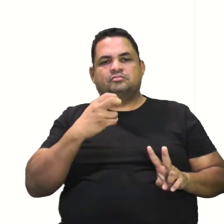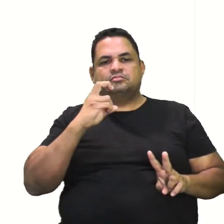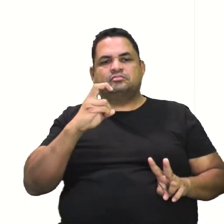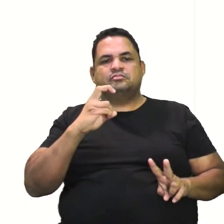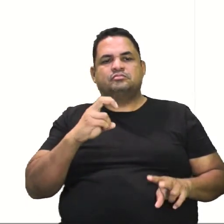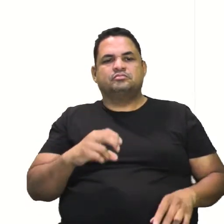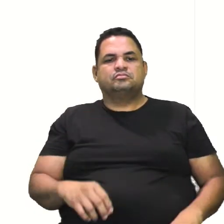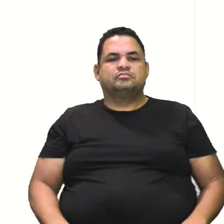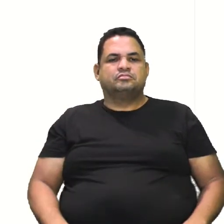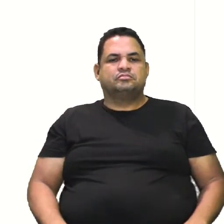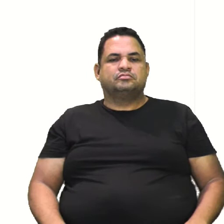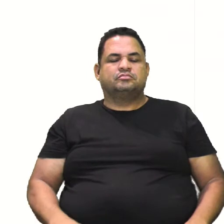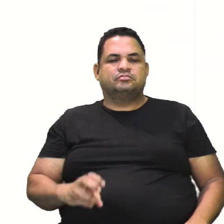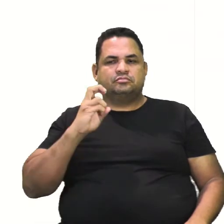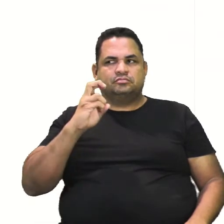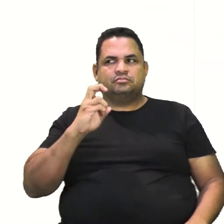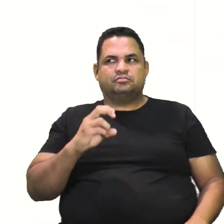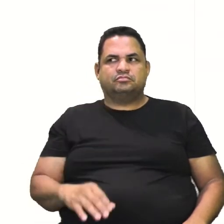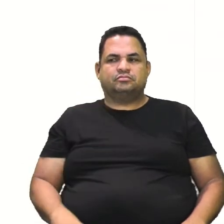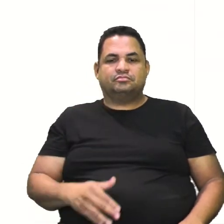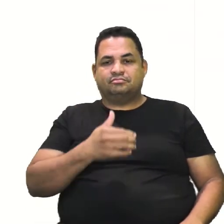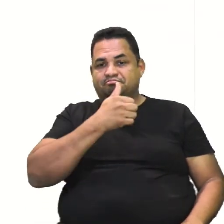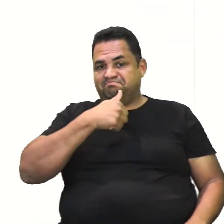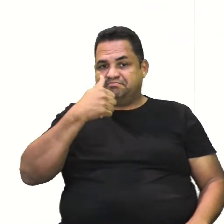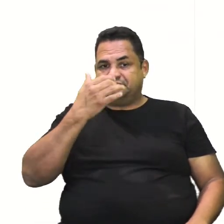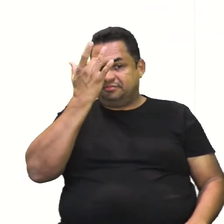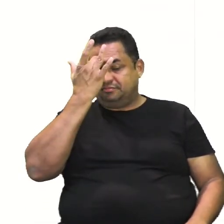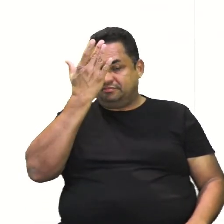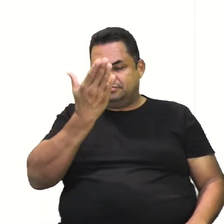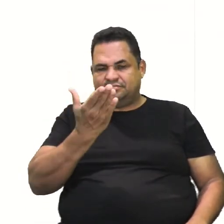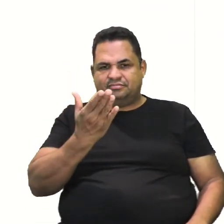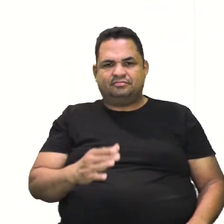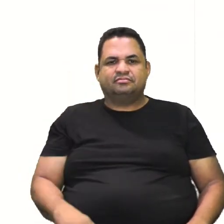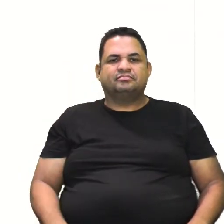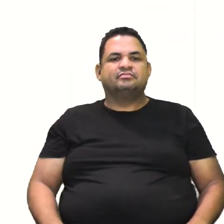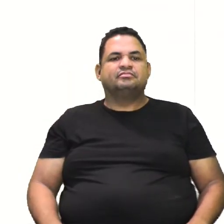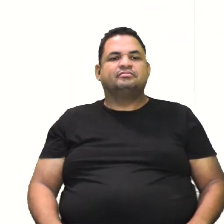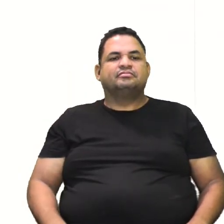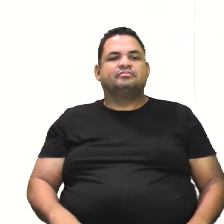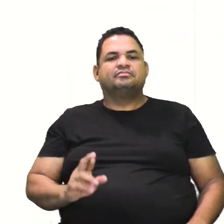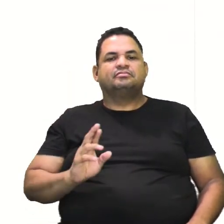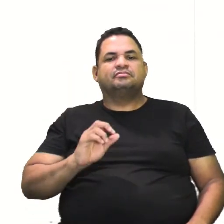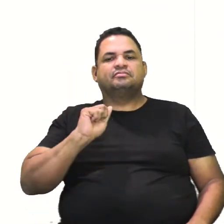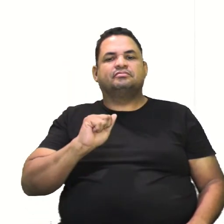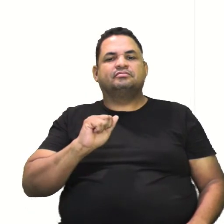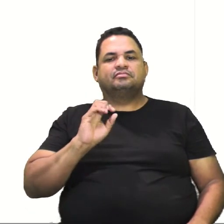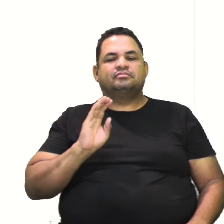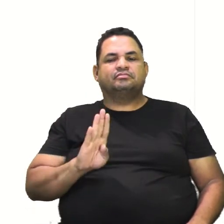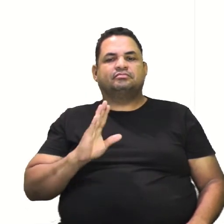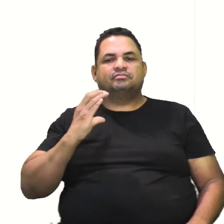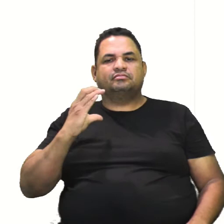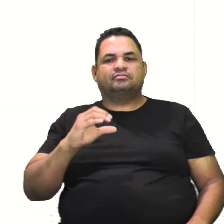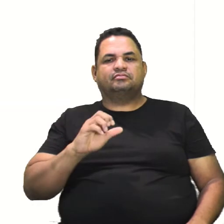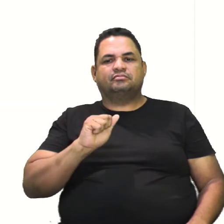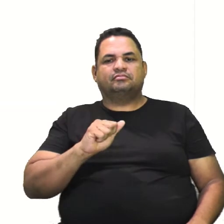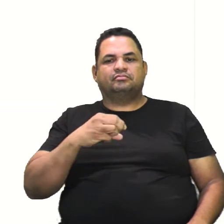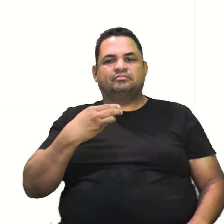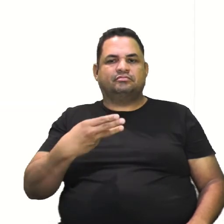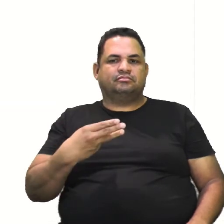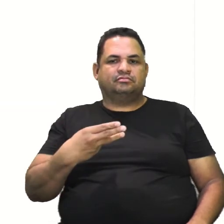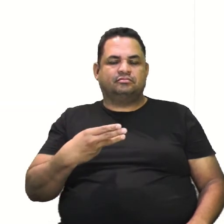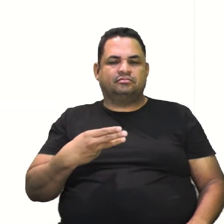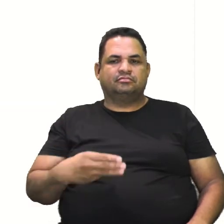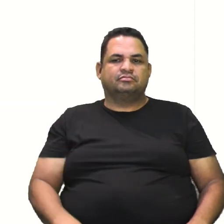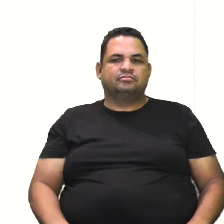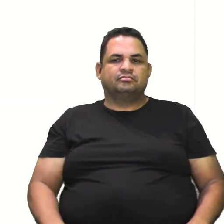então o meu raio é 5. Ah, beleza, ficou melhor, né? Ficou fácil, né? Quem é o A, o B e o C? O A é 3. O A é